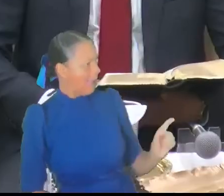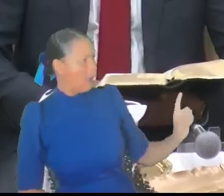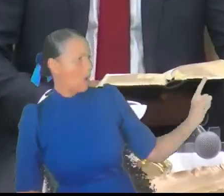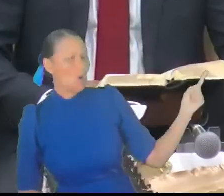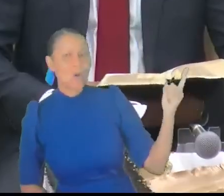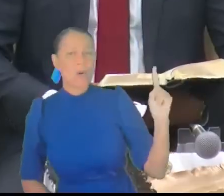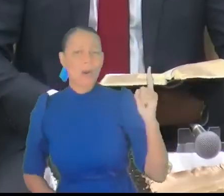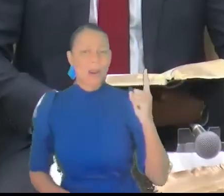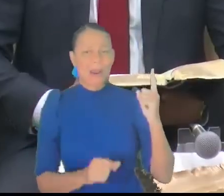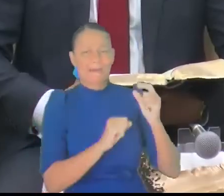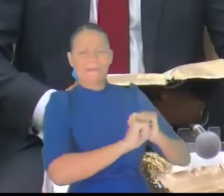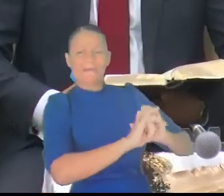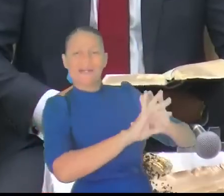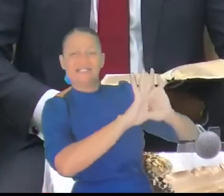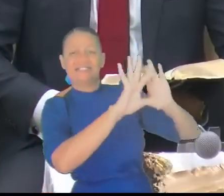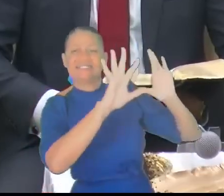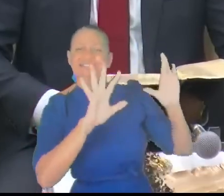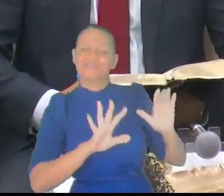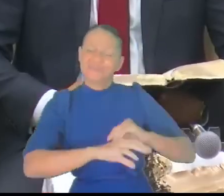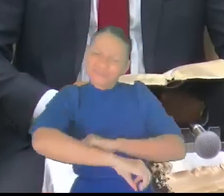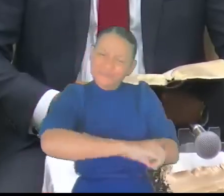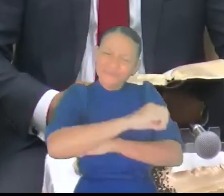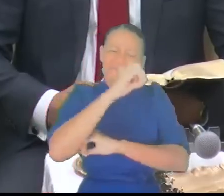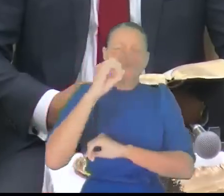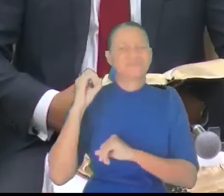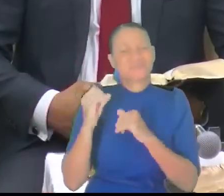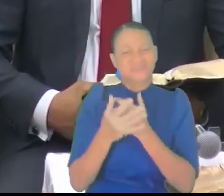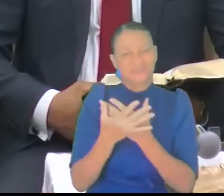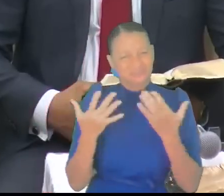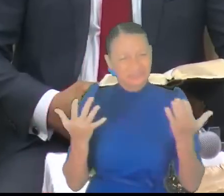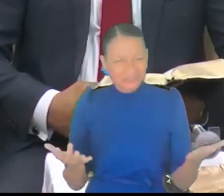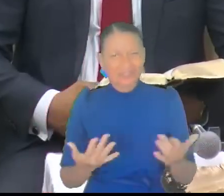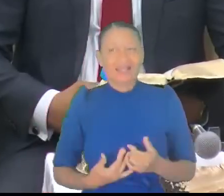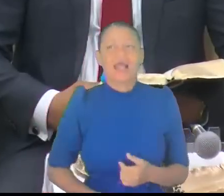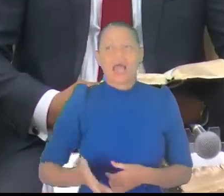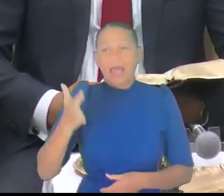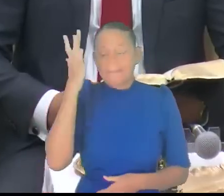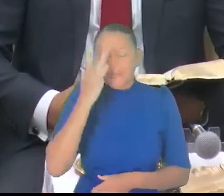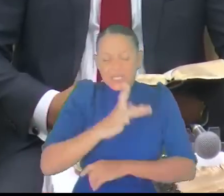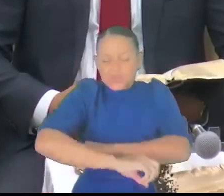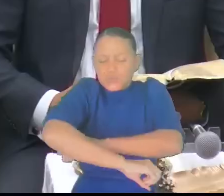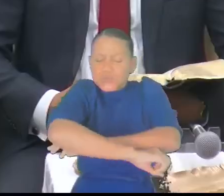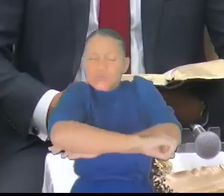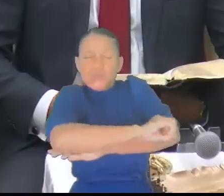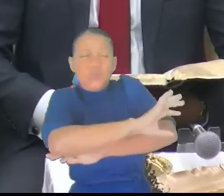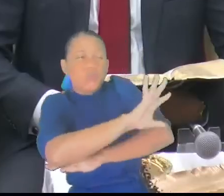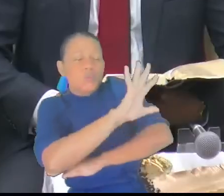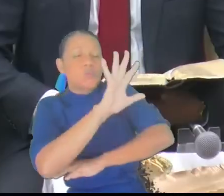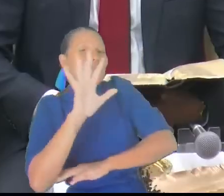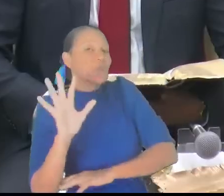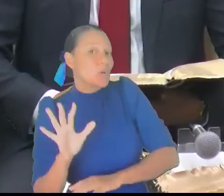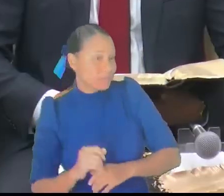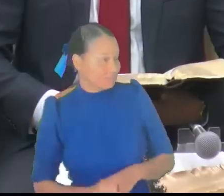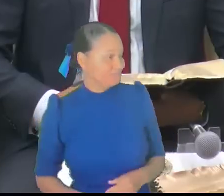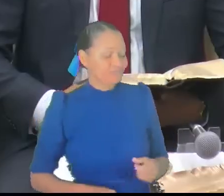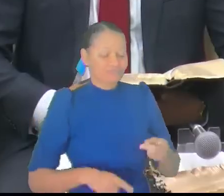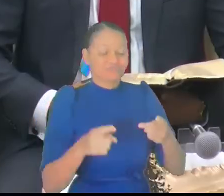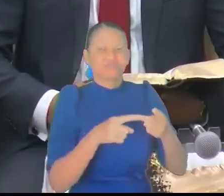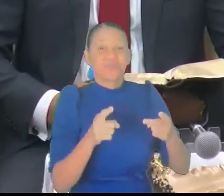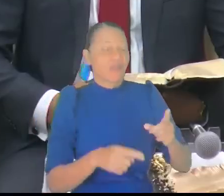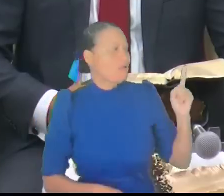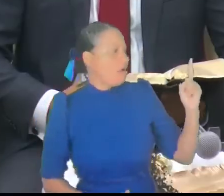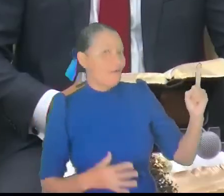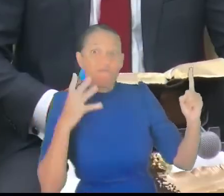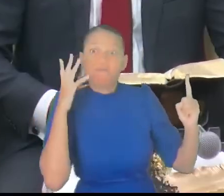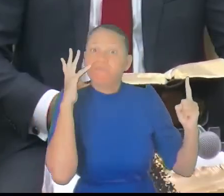a alva do dia, a aurora, o amanhecer? Segundo, formosa